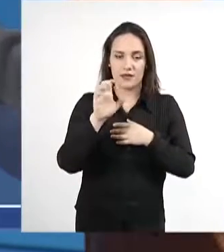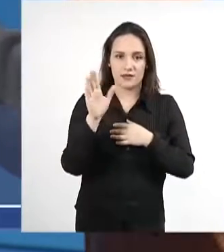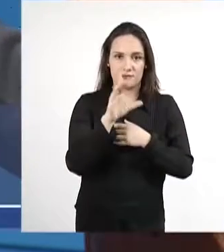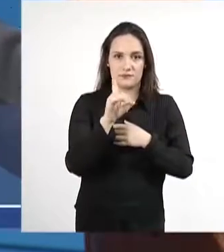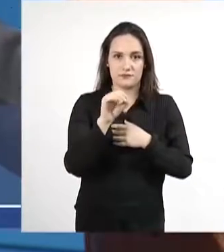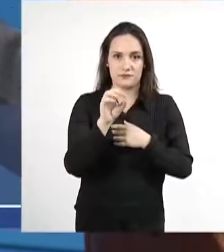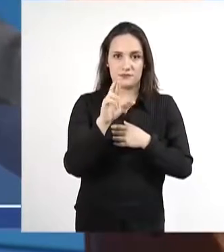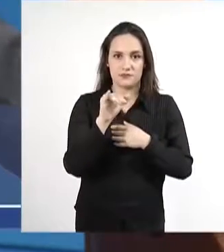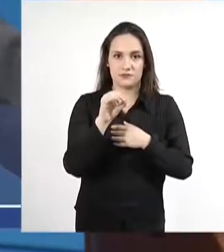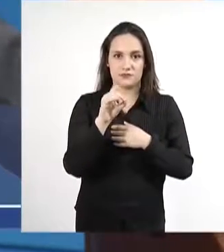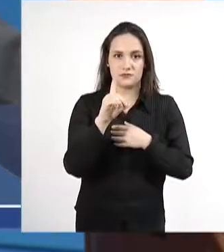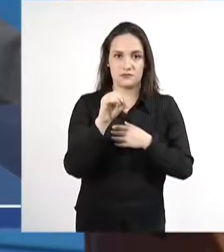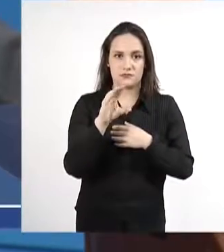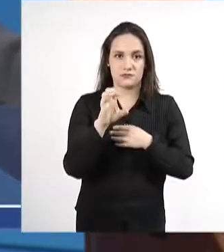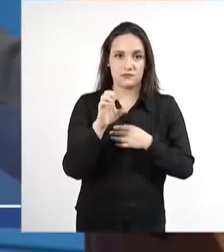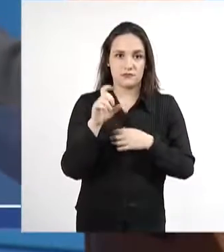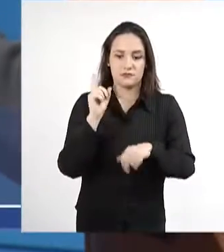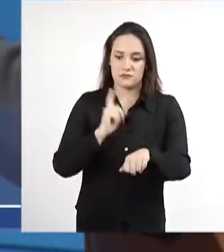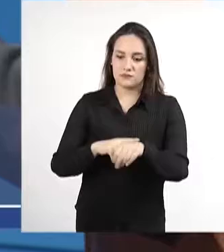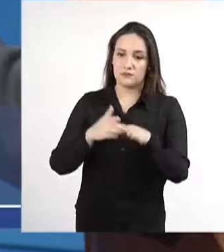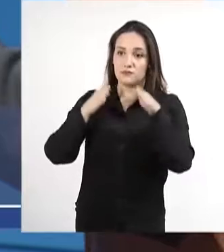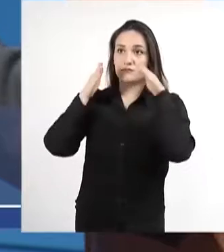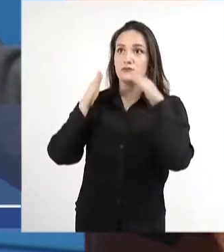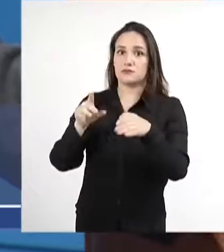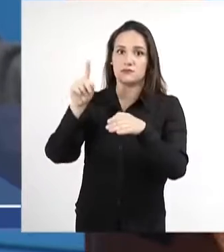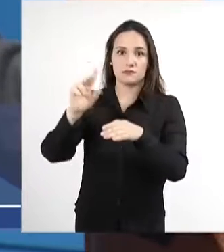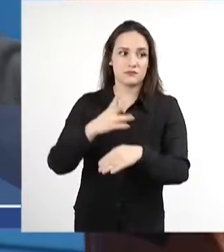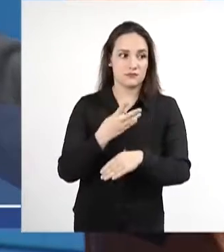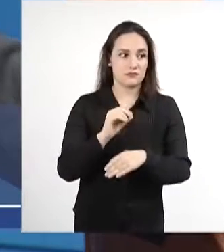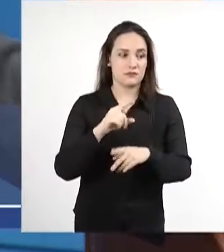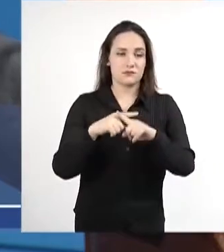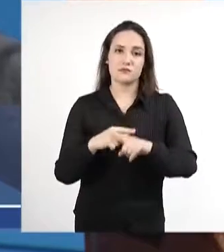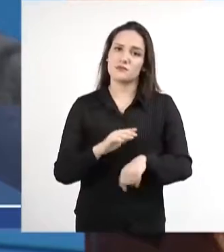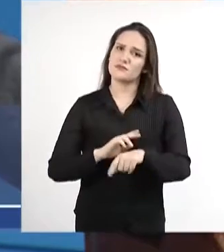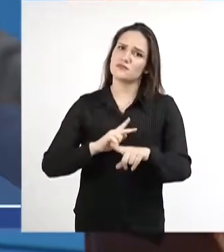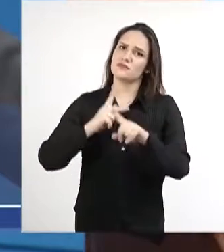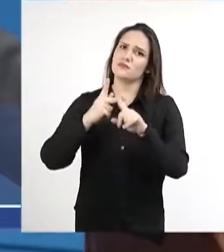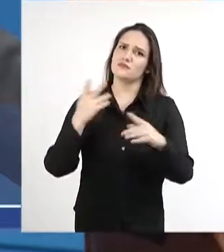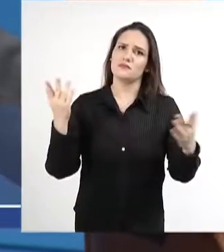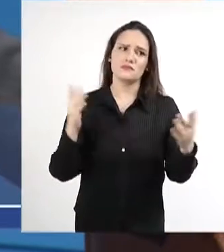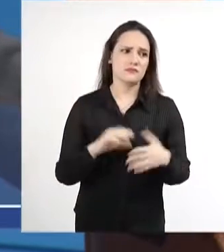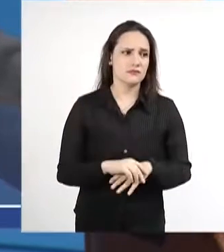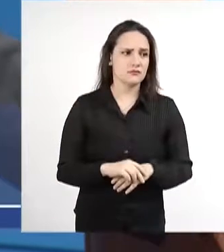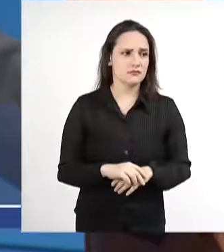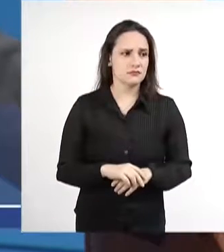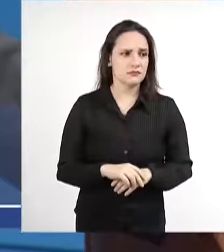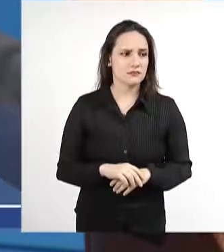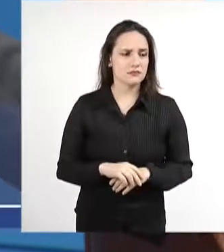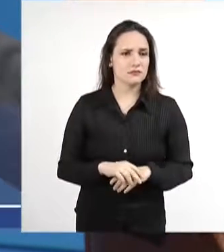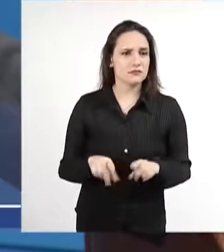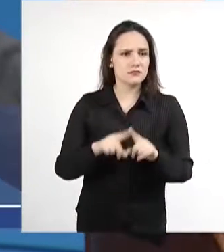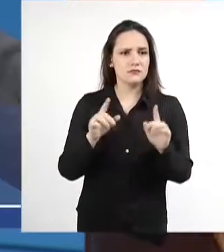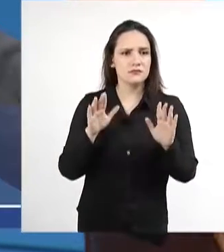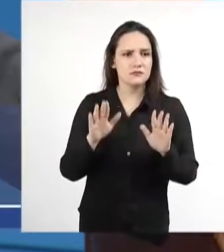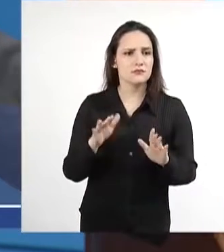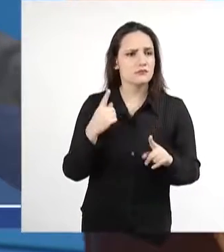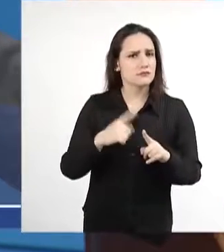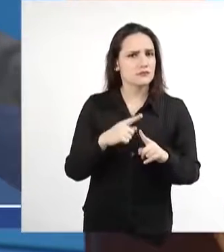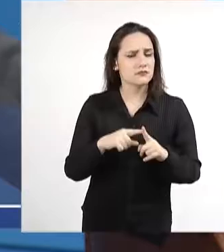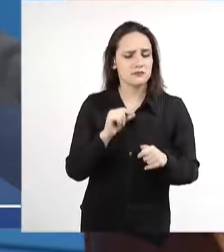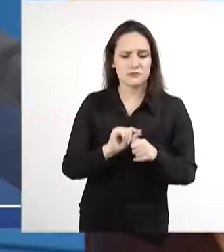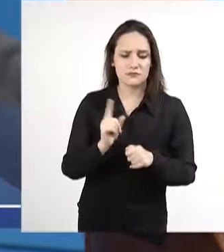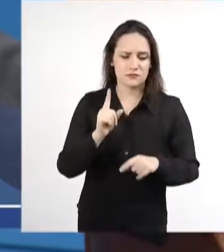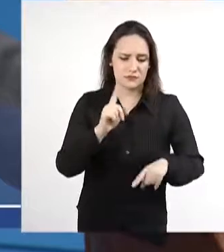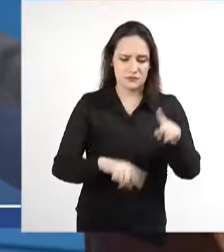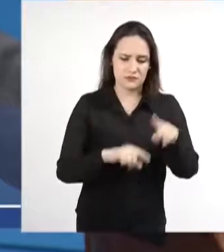Dunkerque para produzir o produto elaborado no final. Por que não pode ser o produto ser produzido aqui e aí